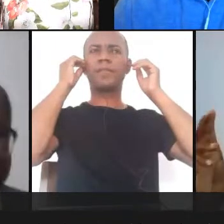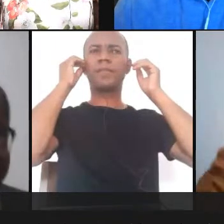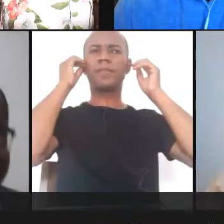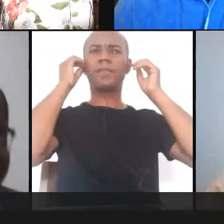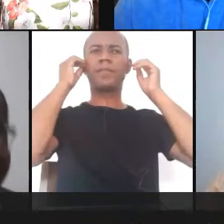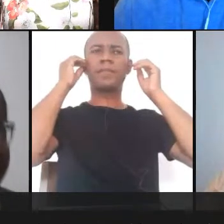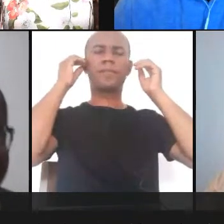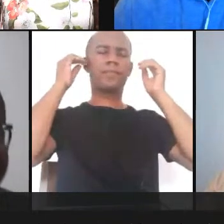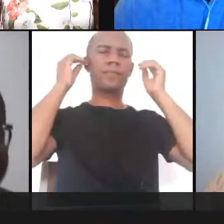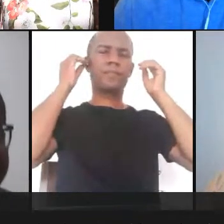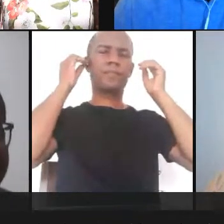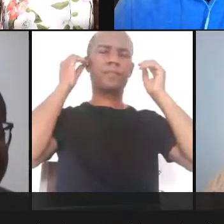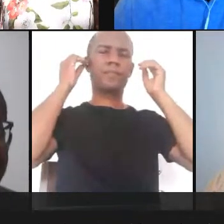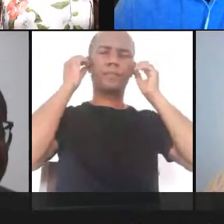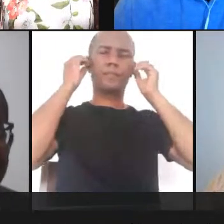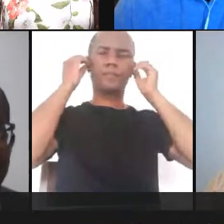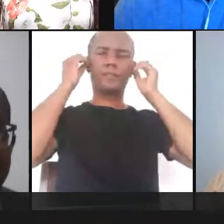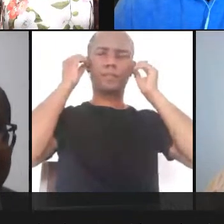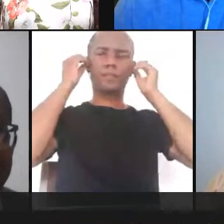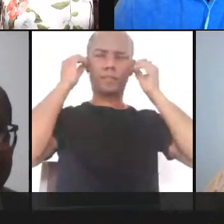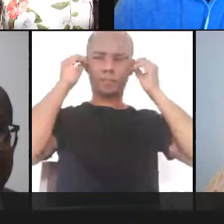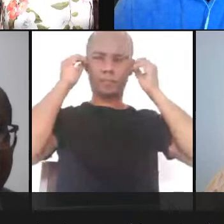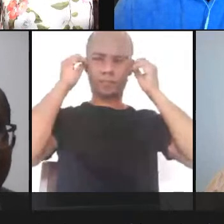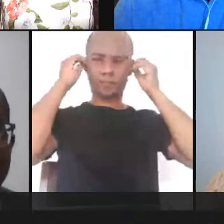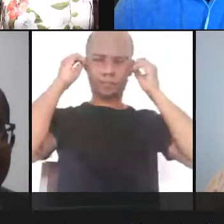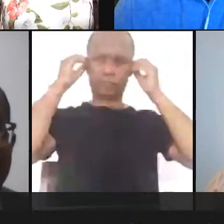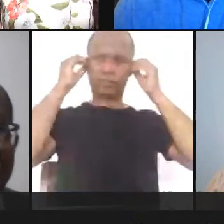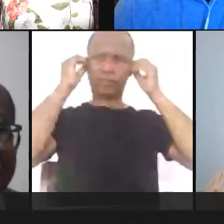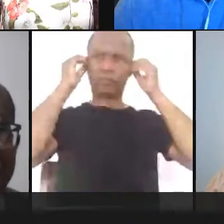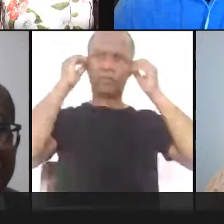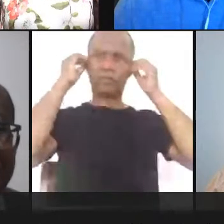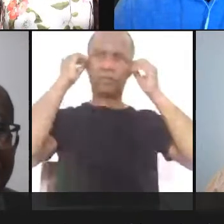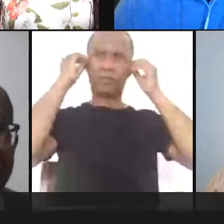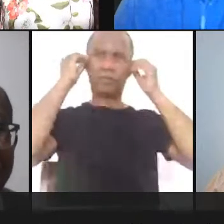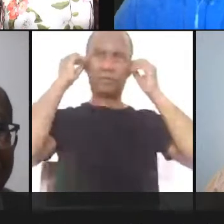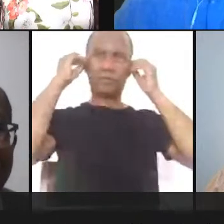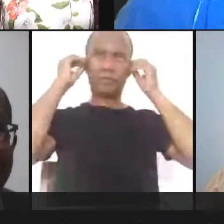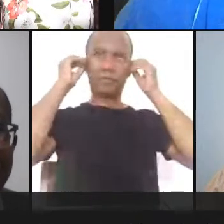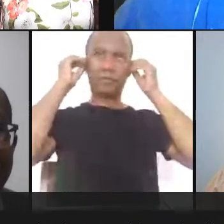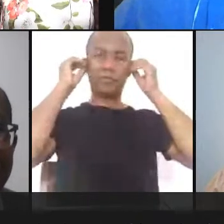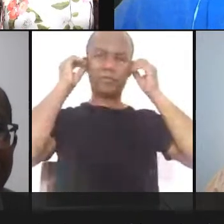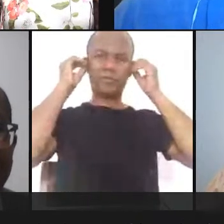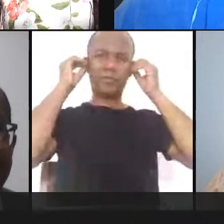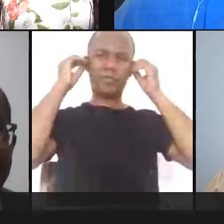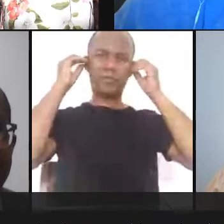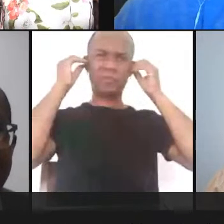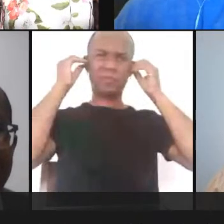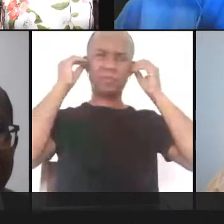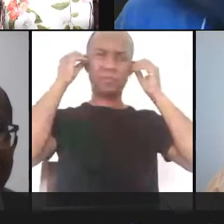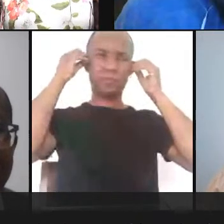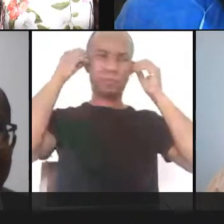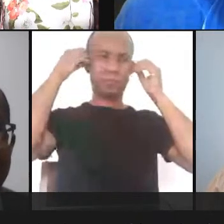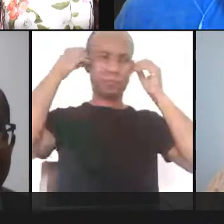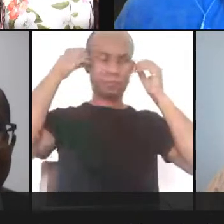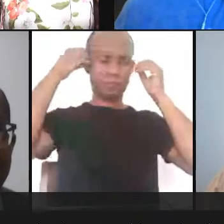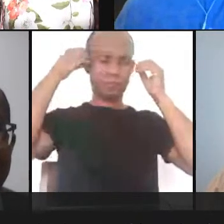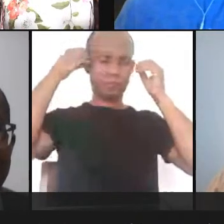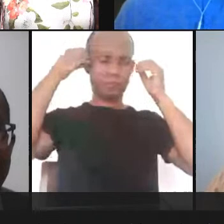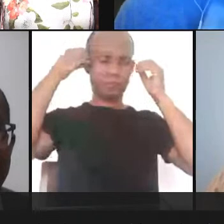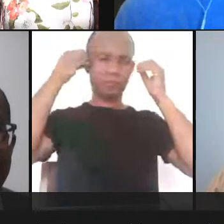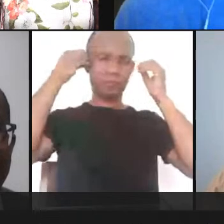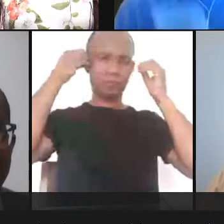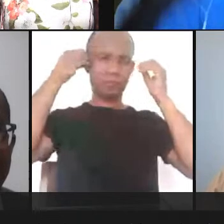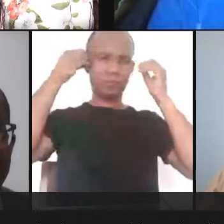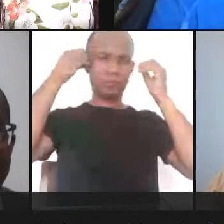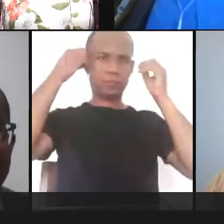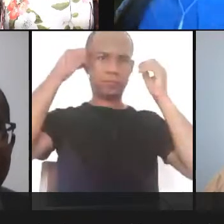espuma, desaparece por aí fora, há um propósito no autor em levar uma certa mensagem aos leitores e